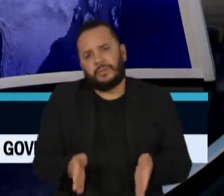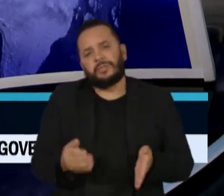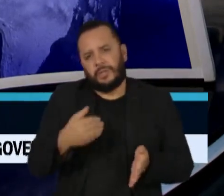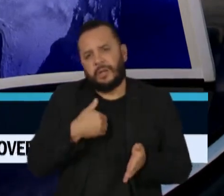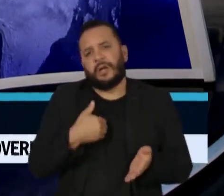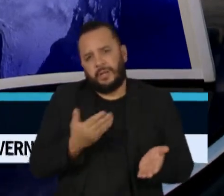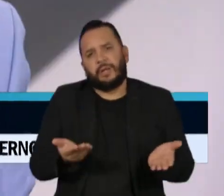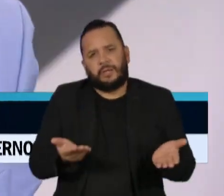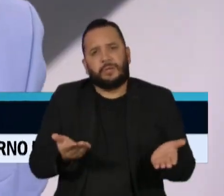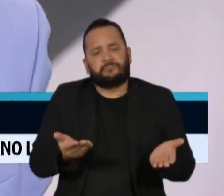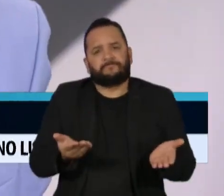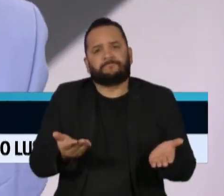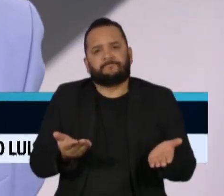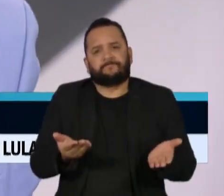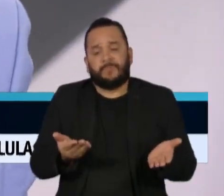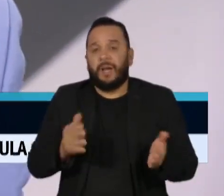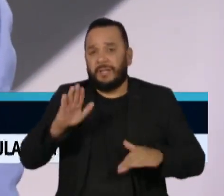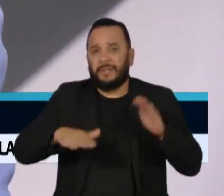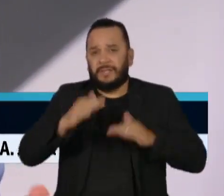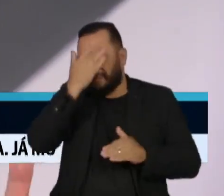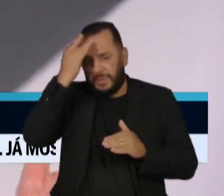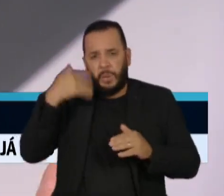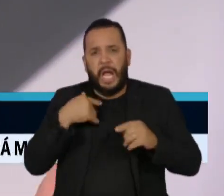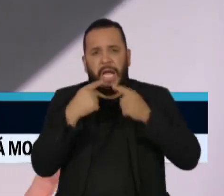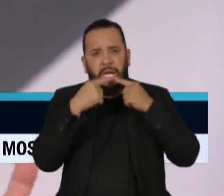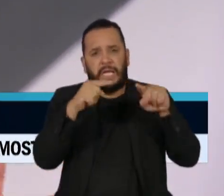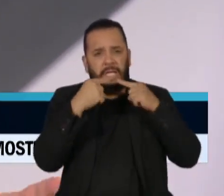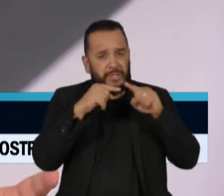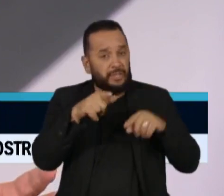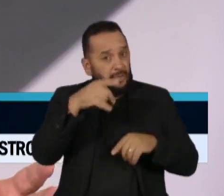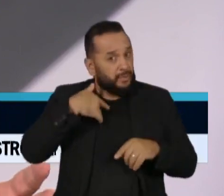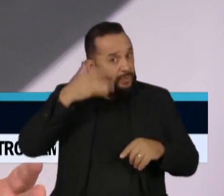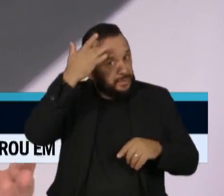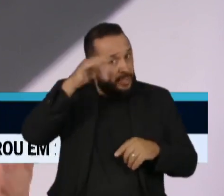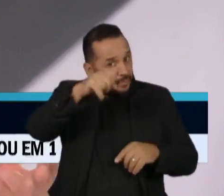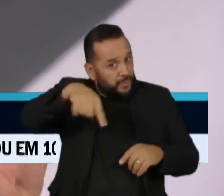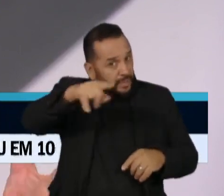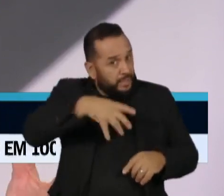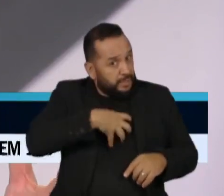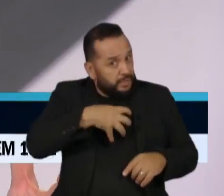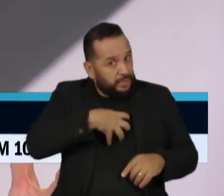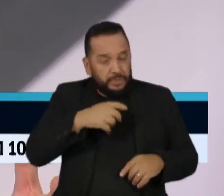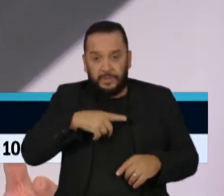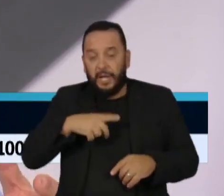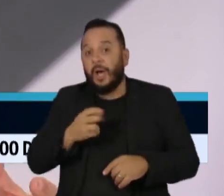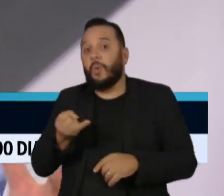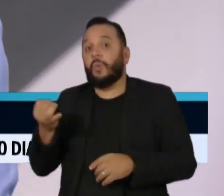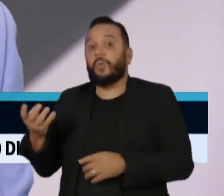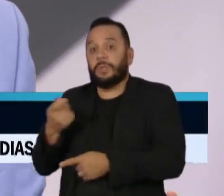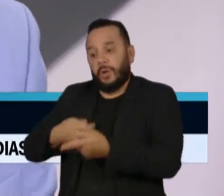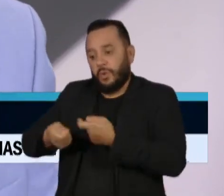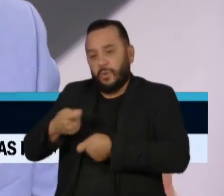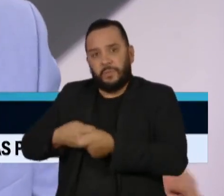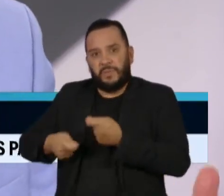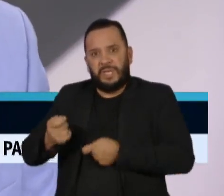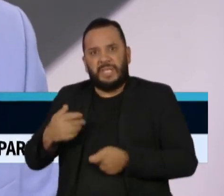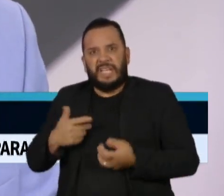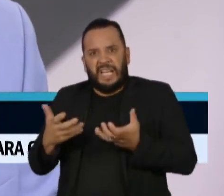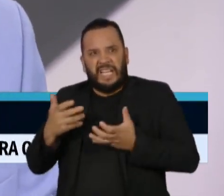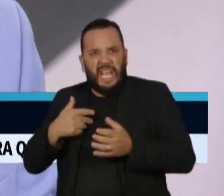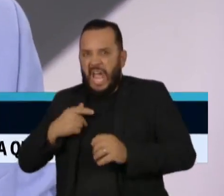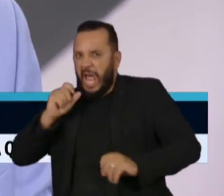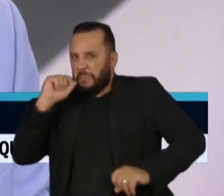mesmo ferozes críticos né Eu não sei se vocês também estão sentindo isso tem assim louco para